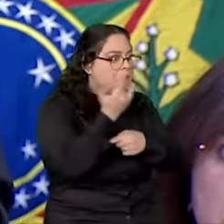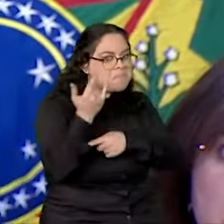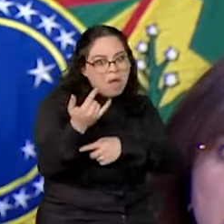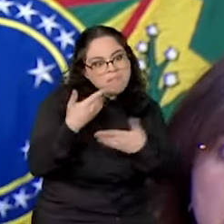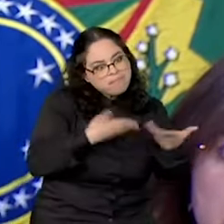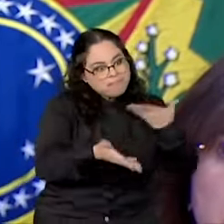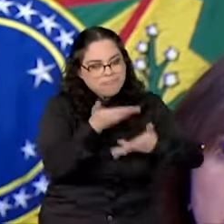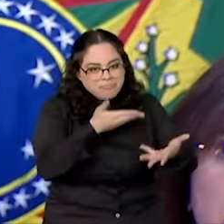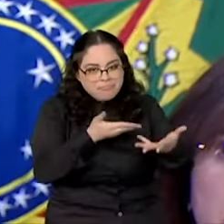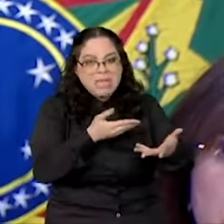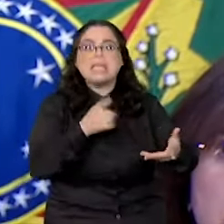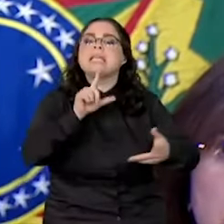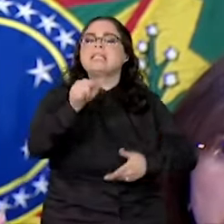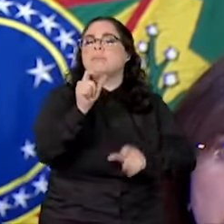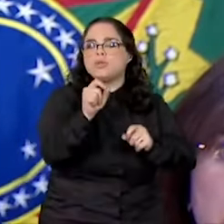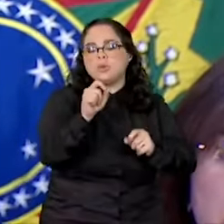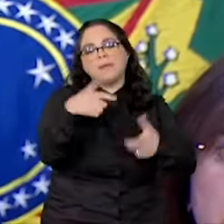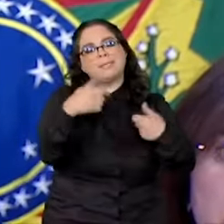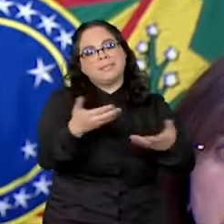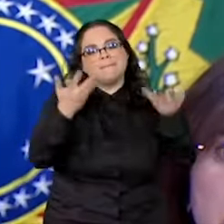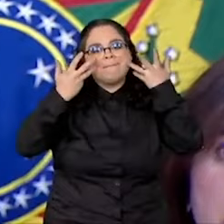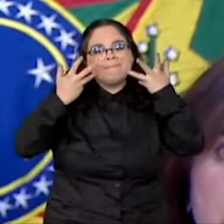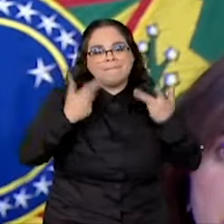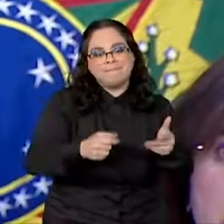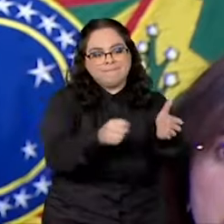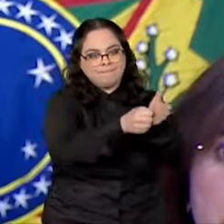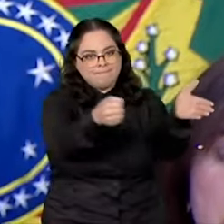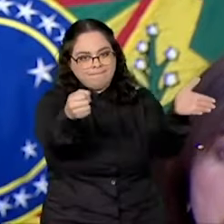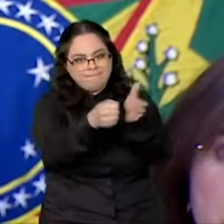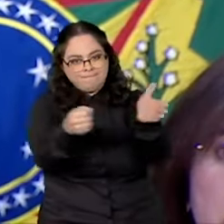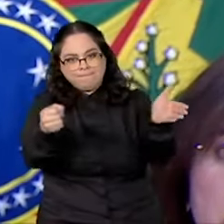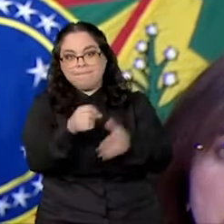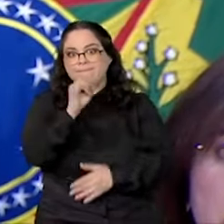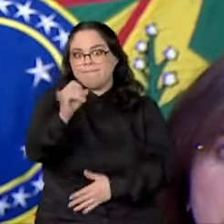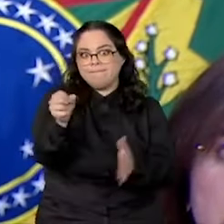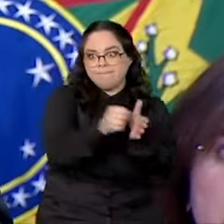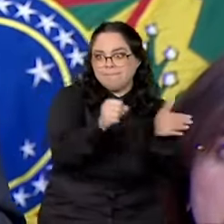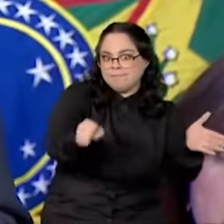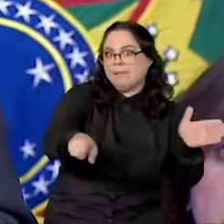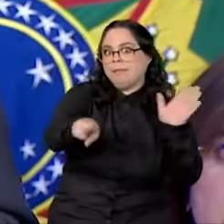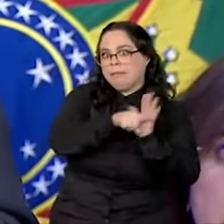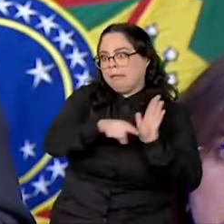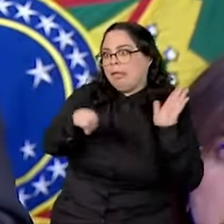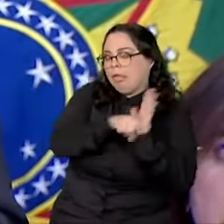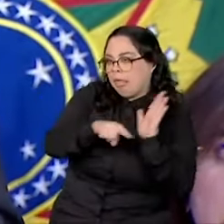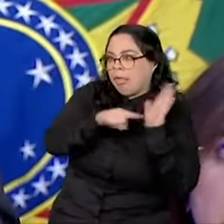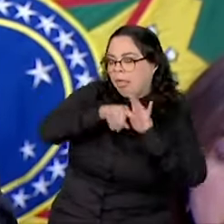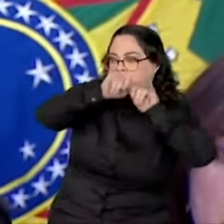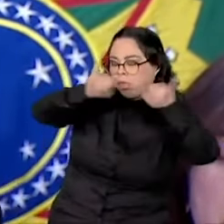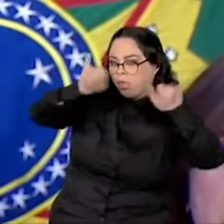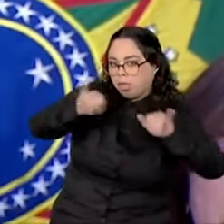E depois é preciso um pouco de compreensão da imprensa. Se a imprensa só mostra de graça,